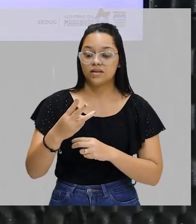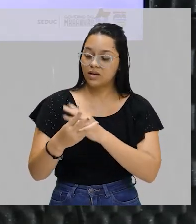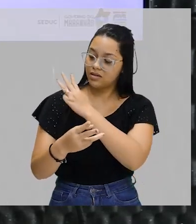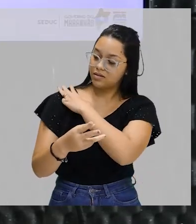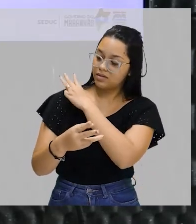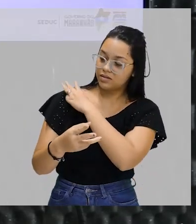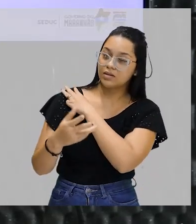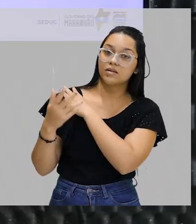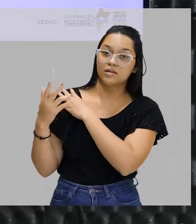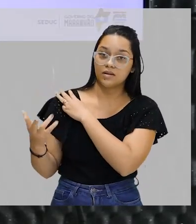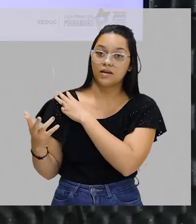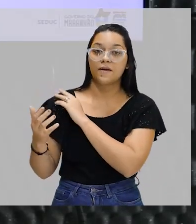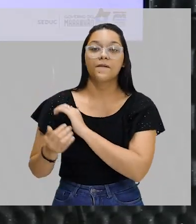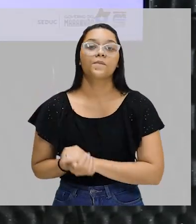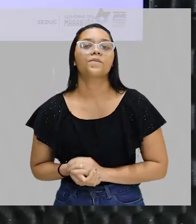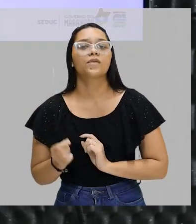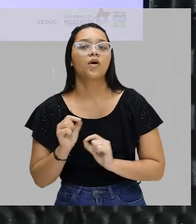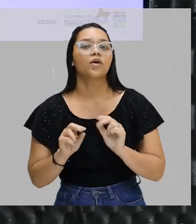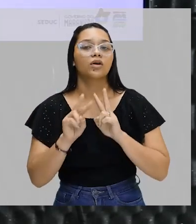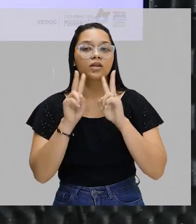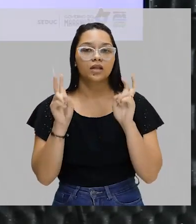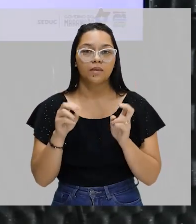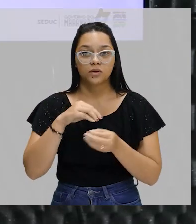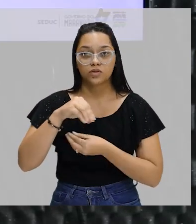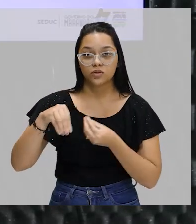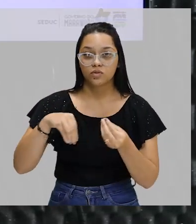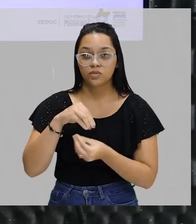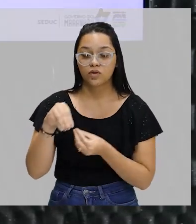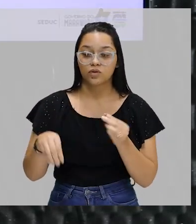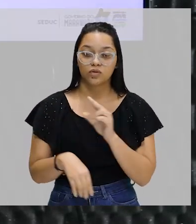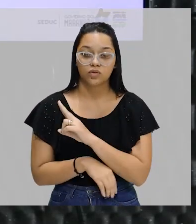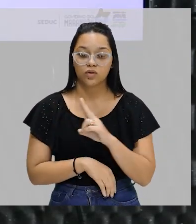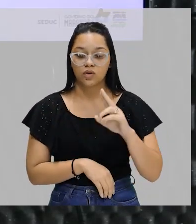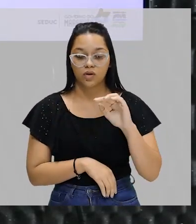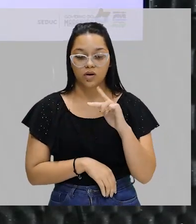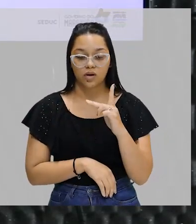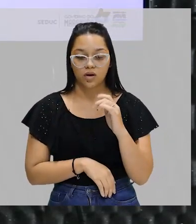ensino médio, turma. Estamos falando dos compostos denominados de